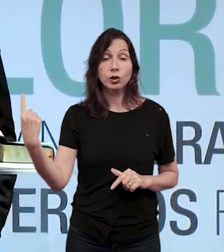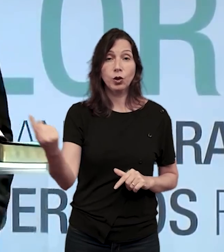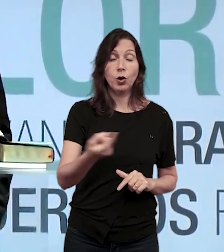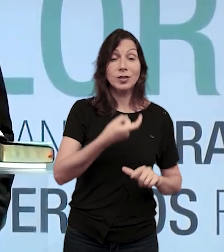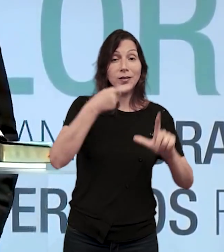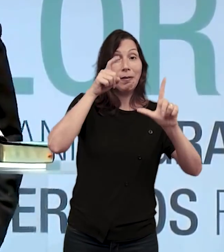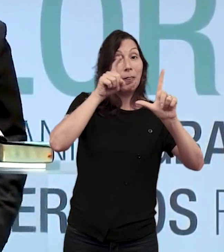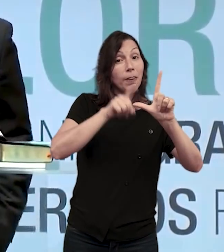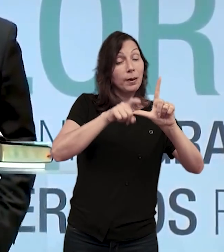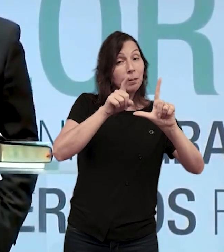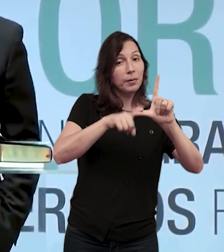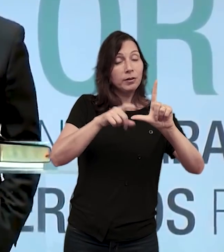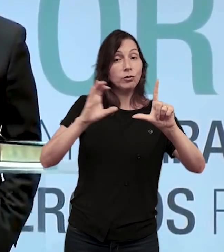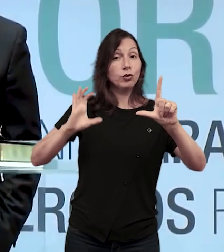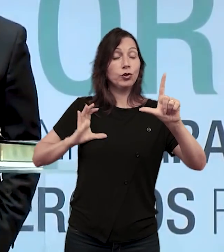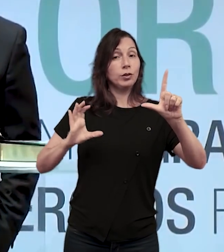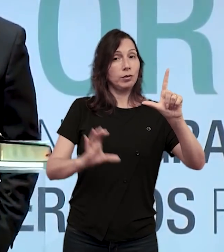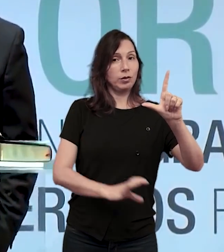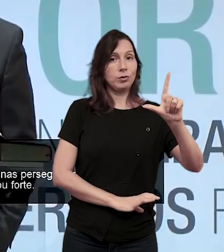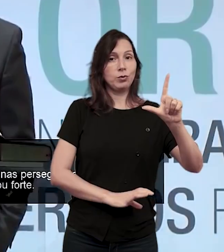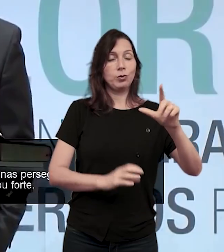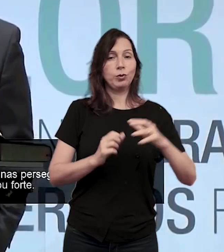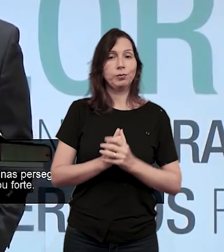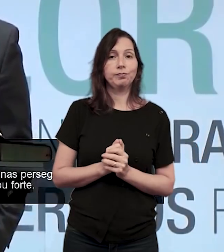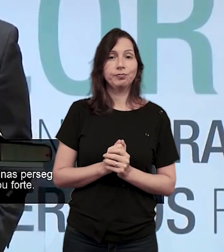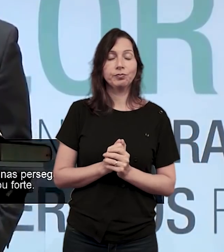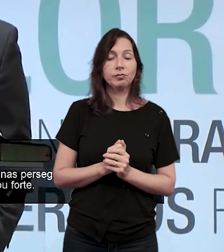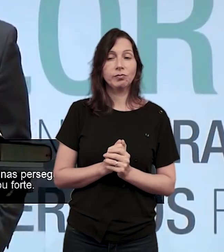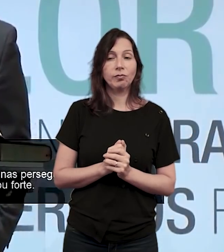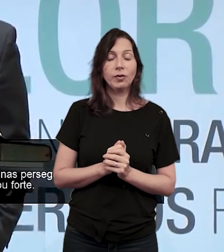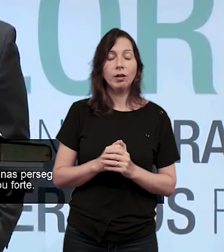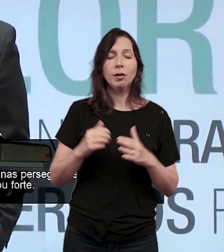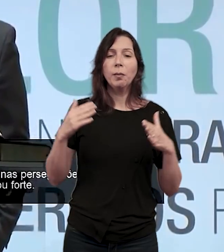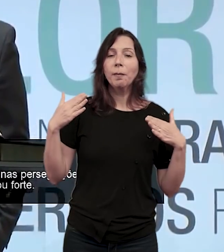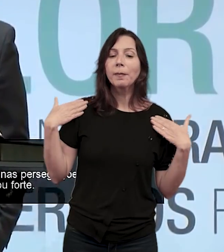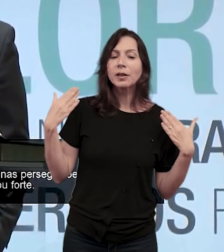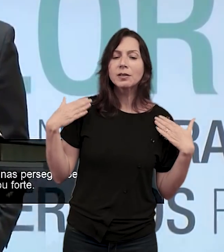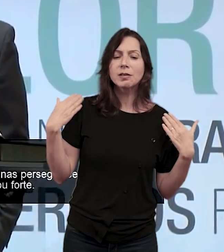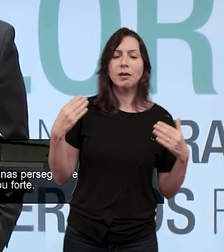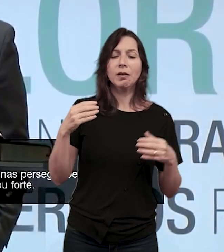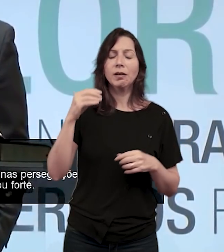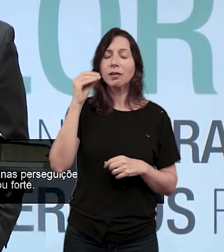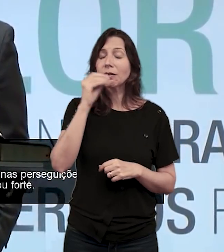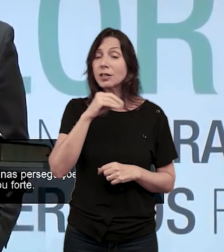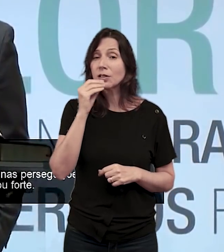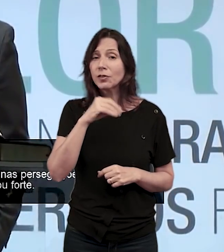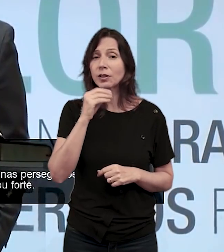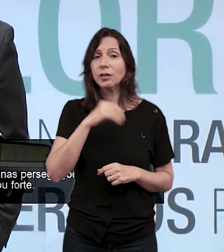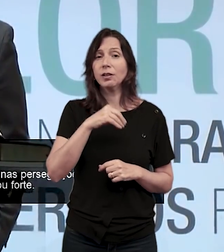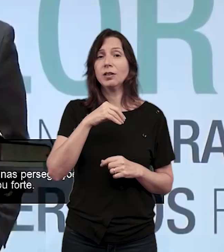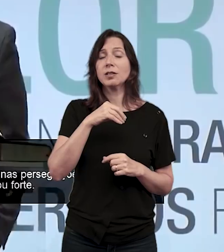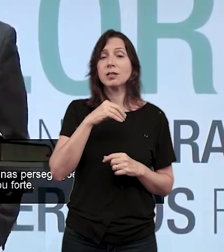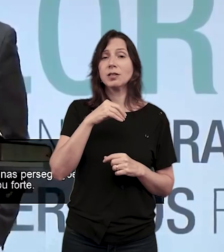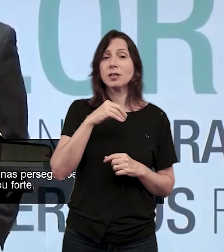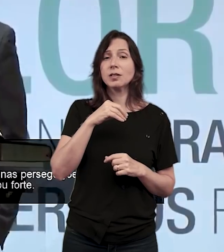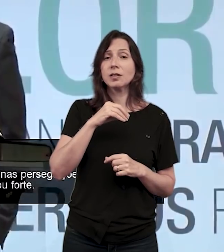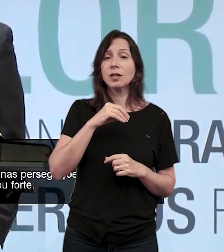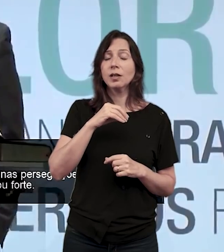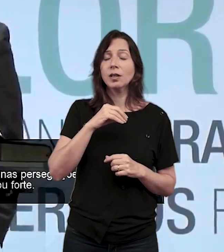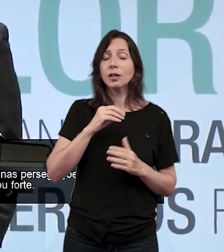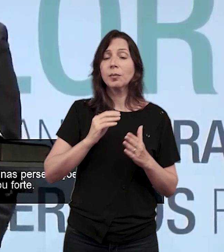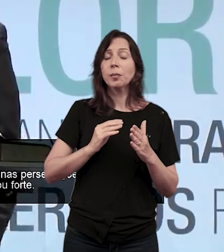comigo. Pelo que sinto prazer nas fraquezas, nas injúrias, nas necessidades, nas perseguições, nas angústias, por amor de